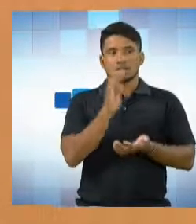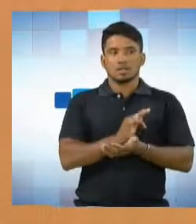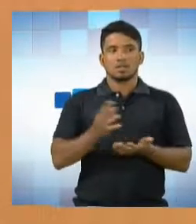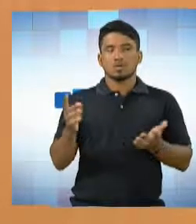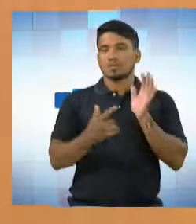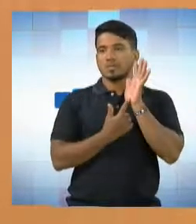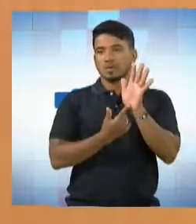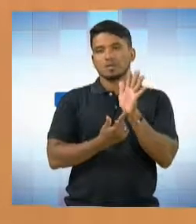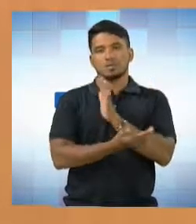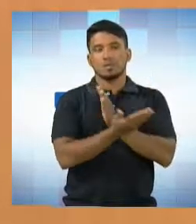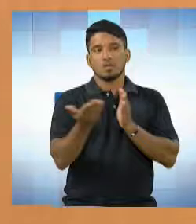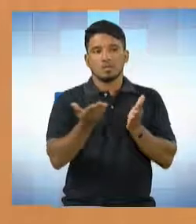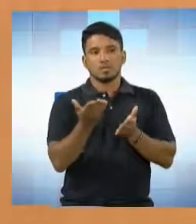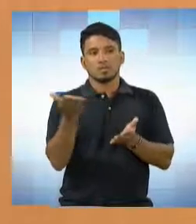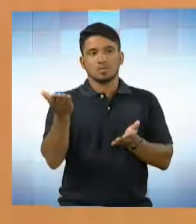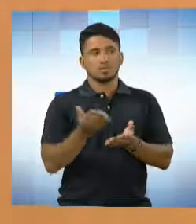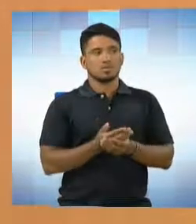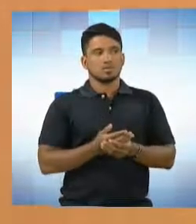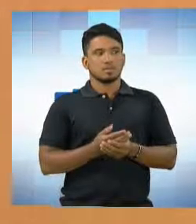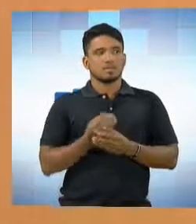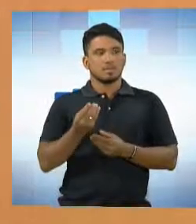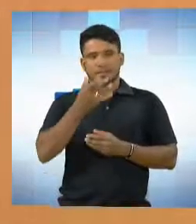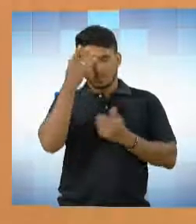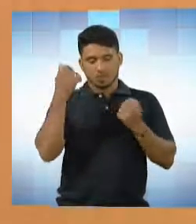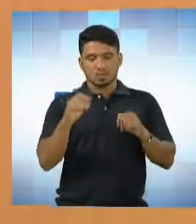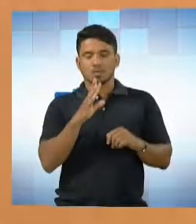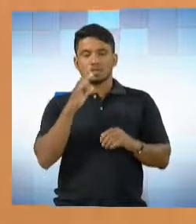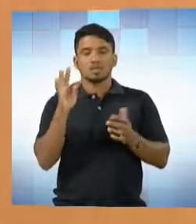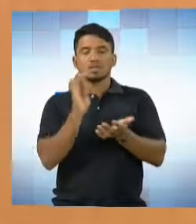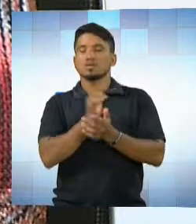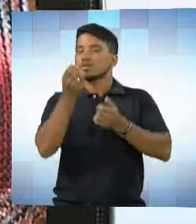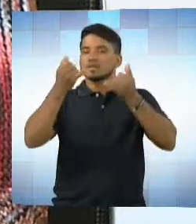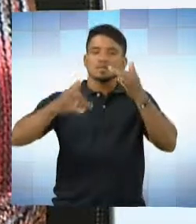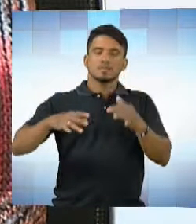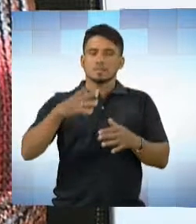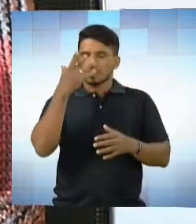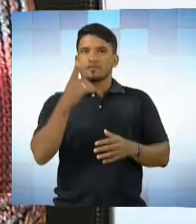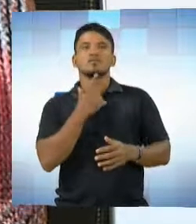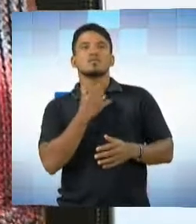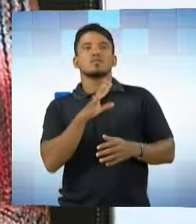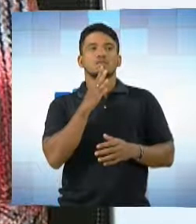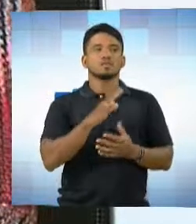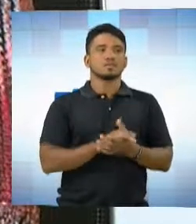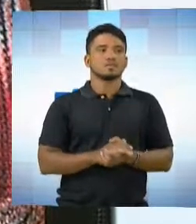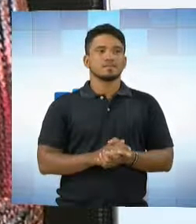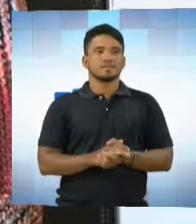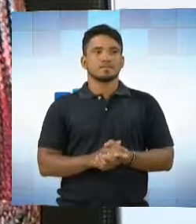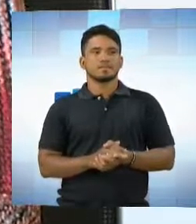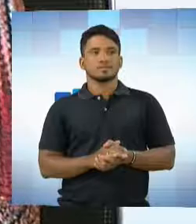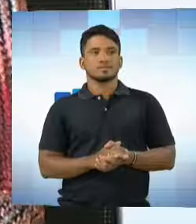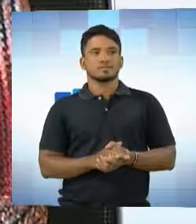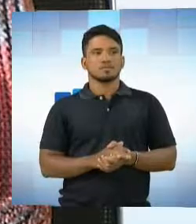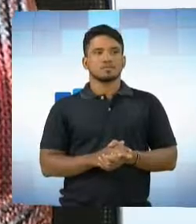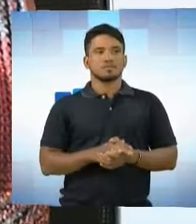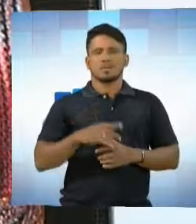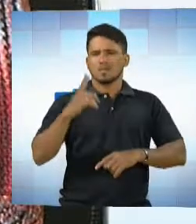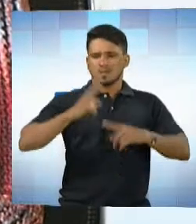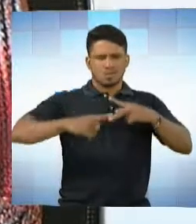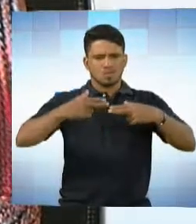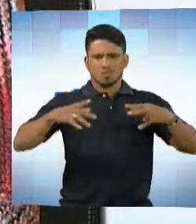Teresina apresenta para quem precisa conhecer essa cidade? Você fala na questão física mesmo, né? Do que Sim, é de